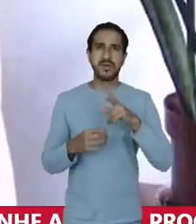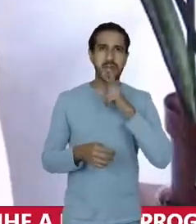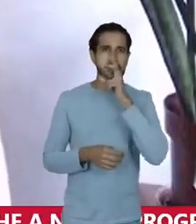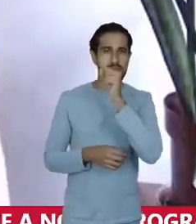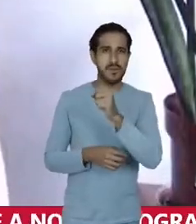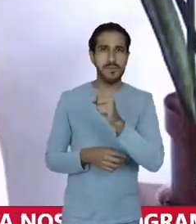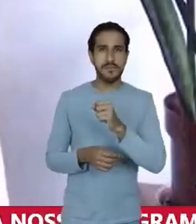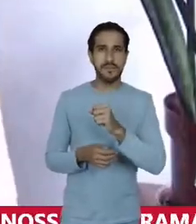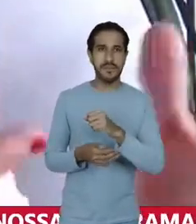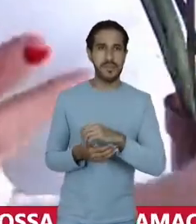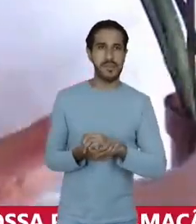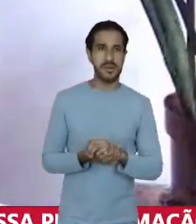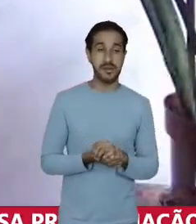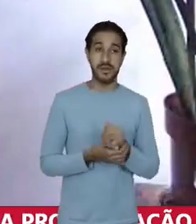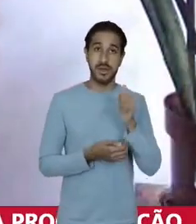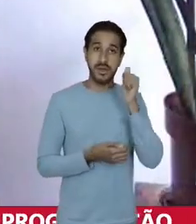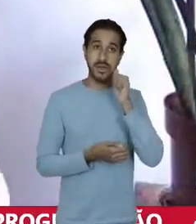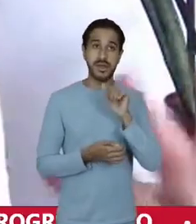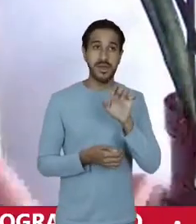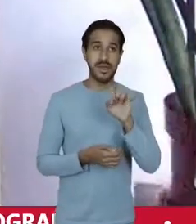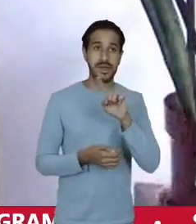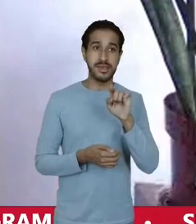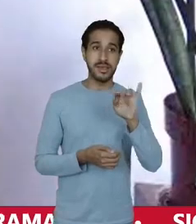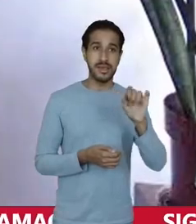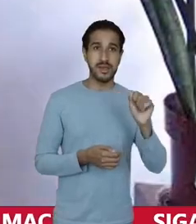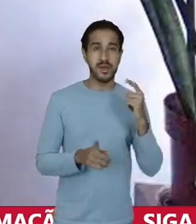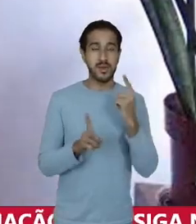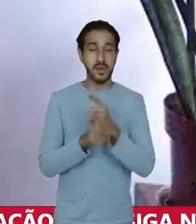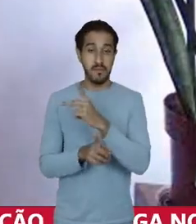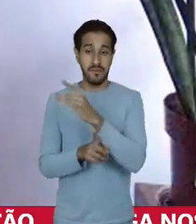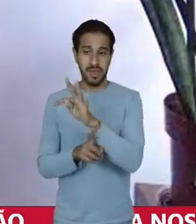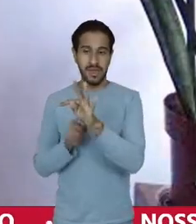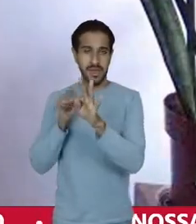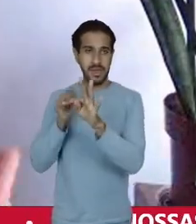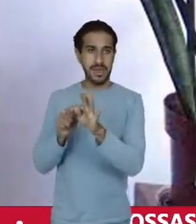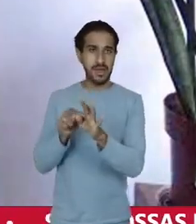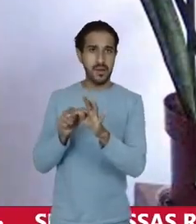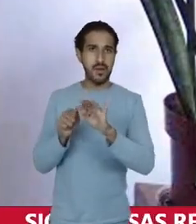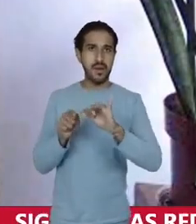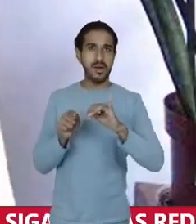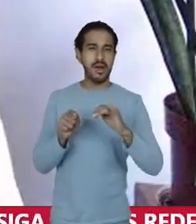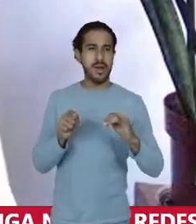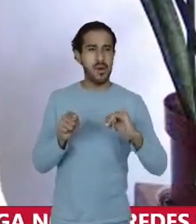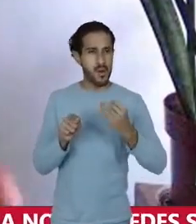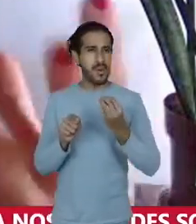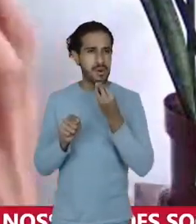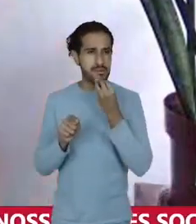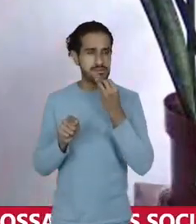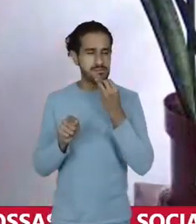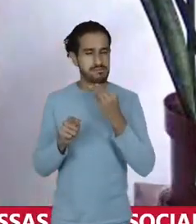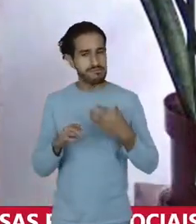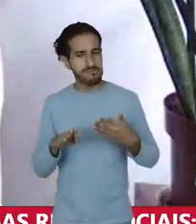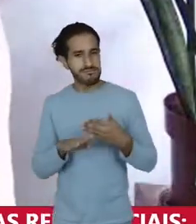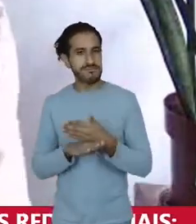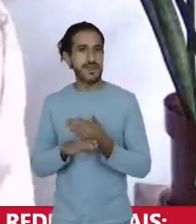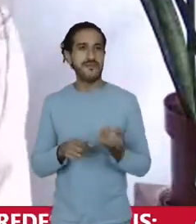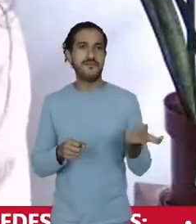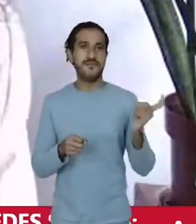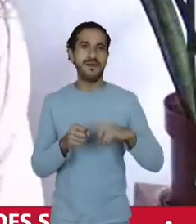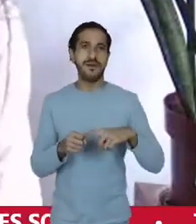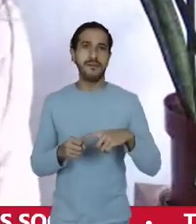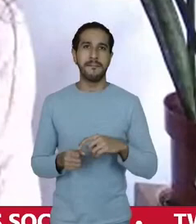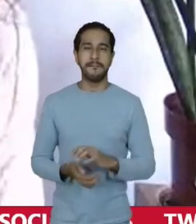tempos, estava exilada e encontrou no Partido dos Trabalhadores e Trabalhadoras morada, né, para o seu